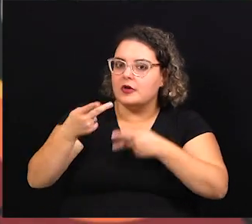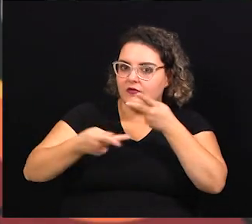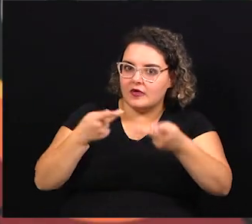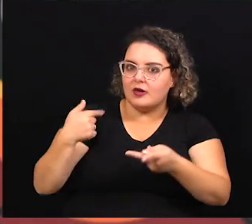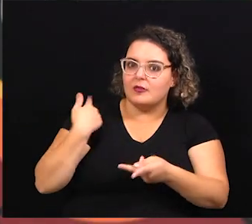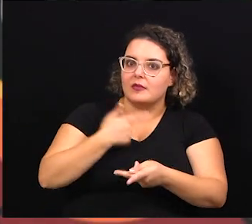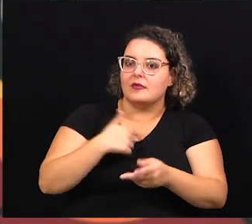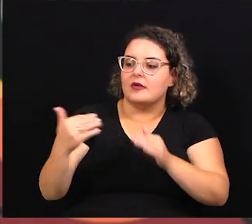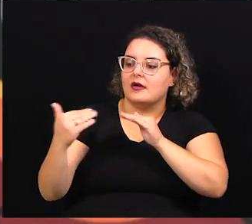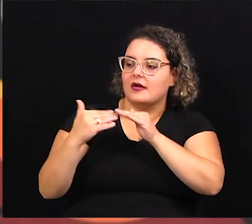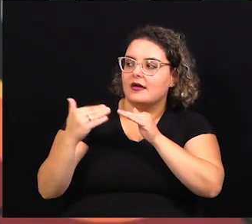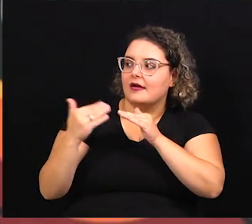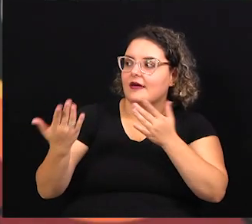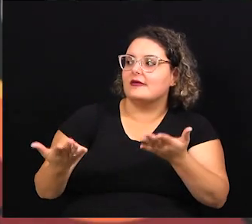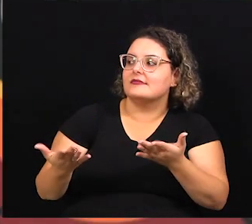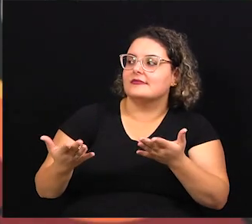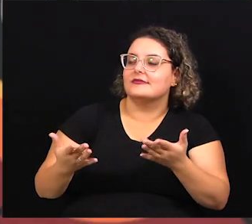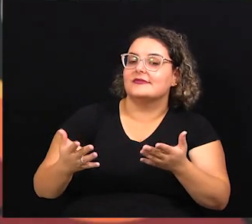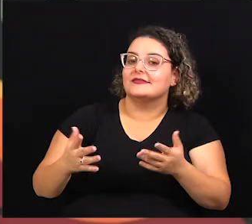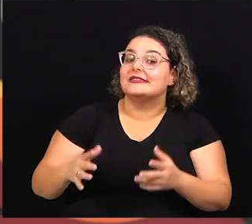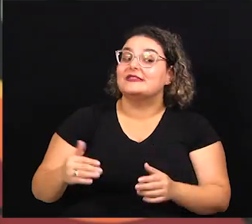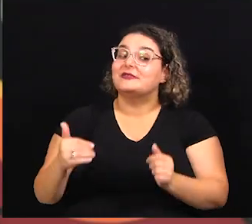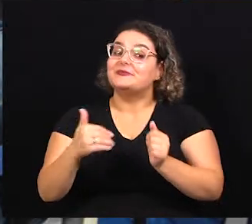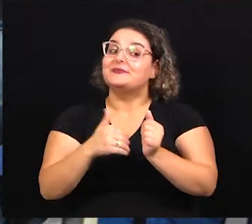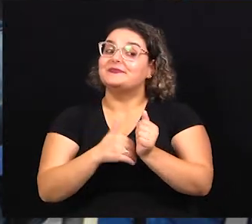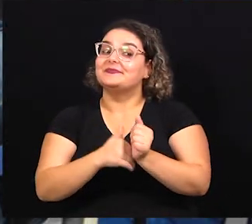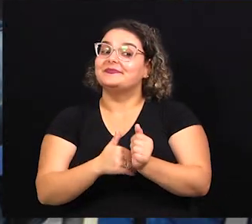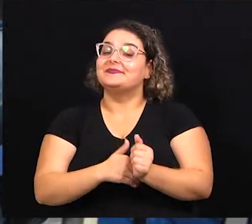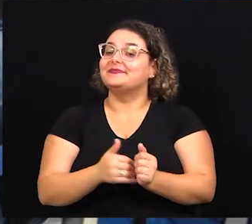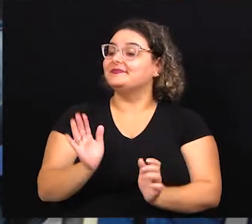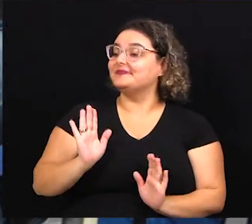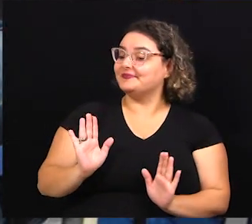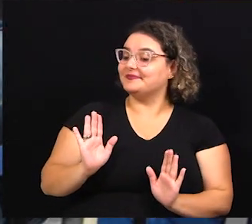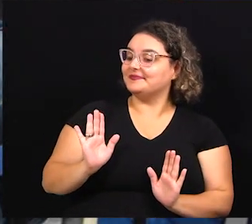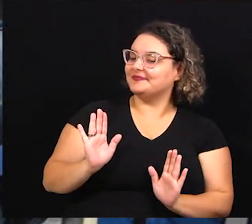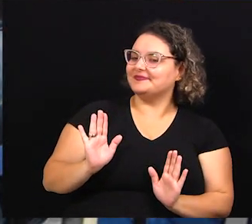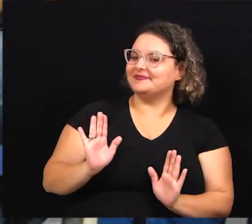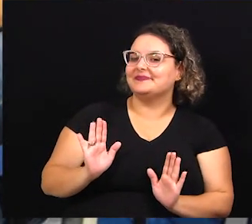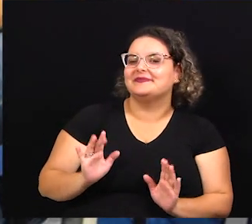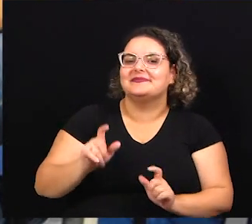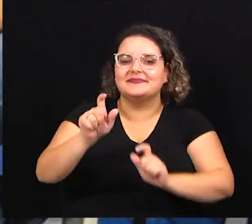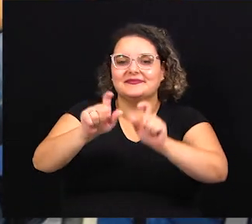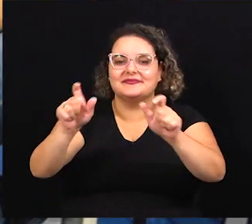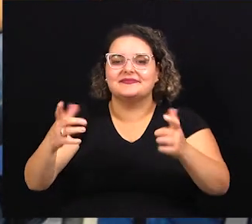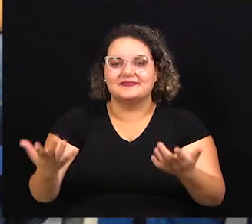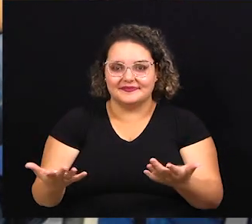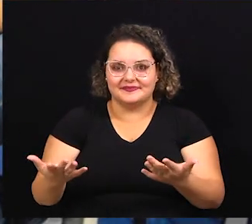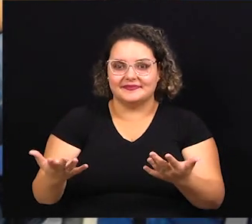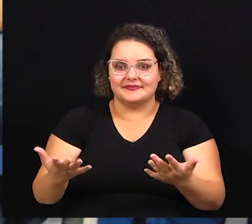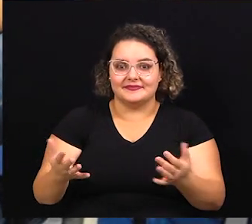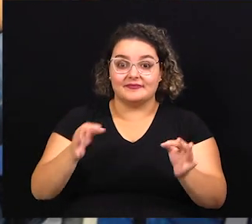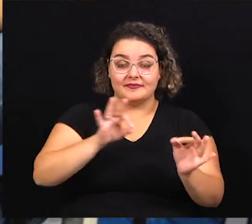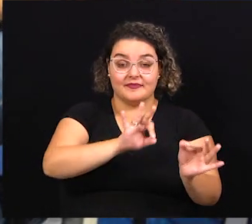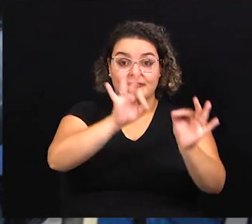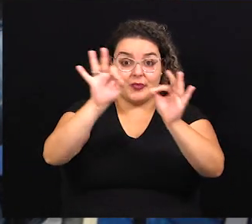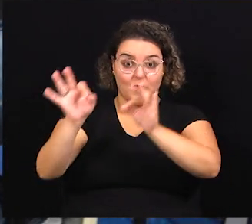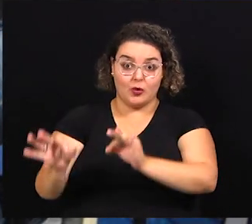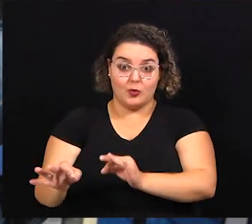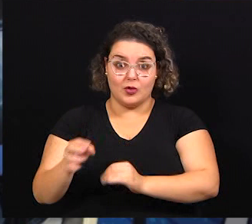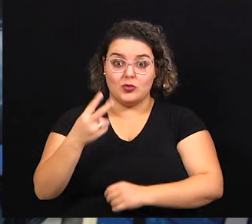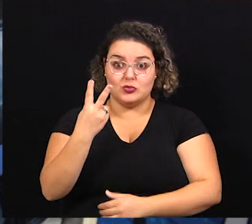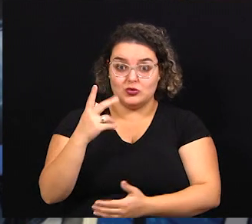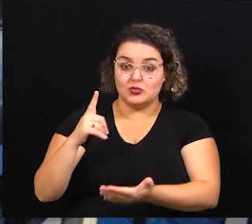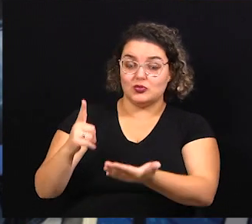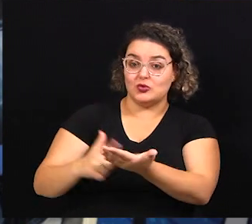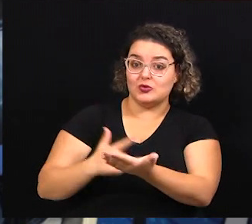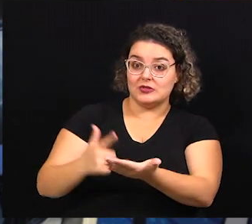contar aqui pra gente, combinado? Exatamente, vamos deixar o suspense. Vamos deixar aqui no suspense. E aí o pessoal de casa, né, para